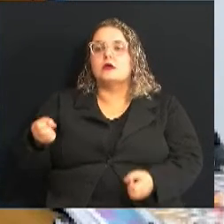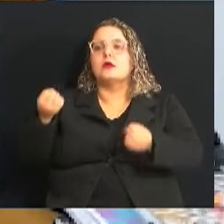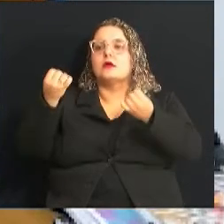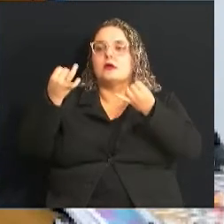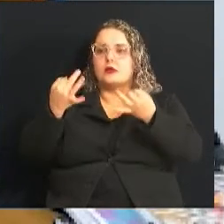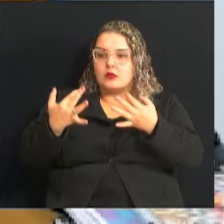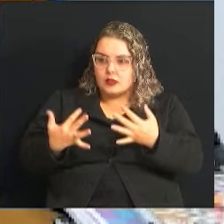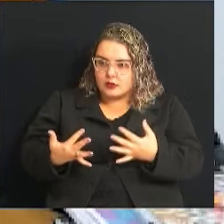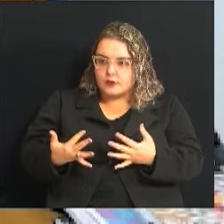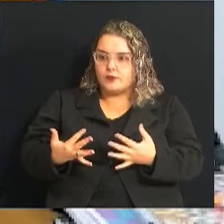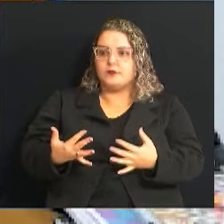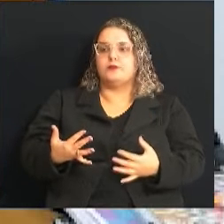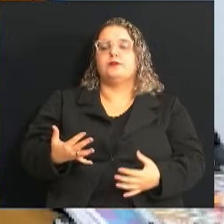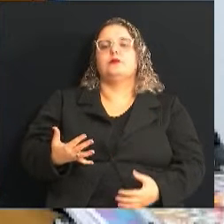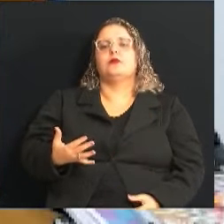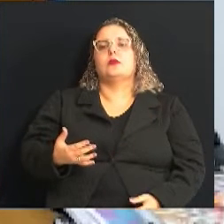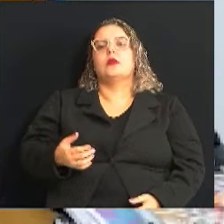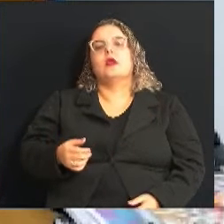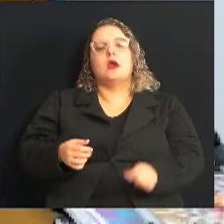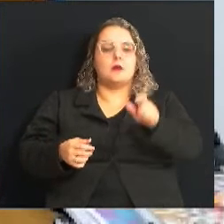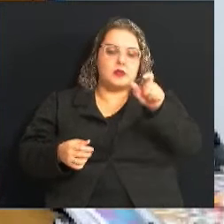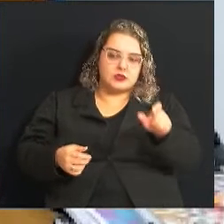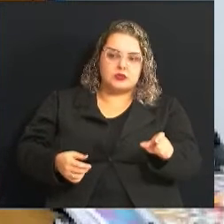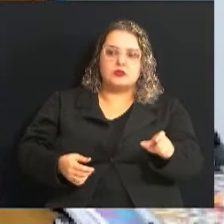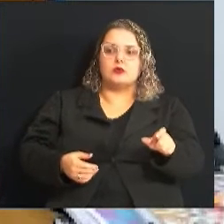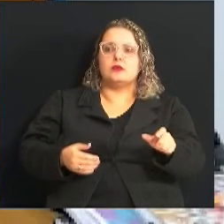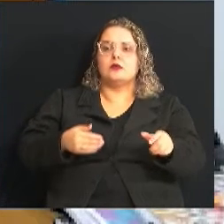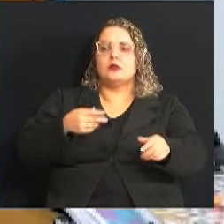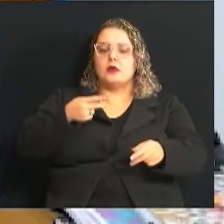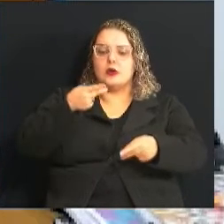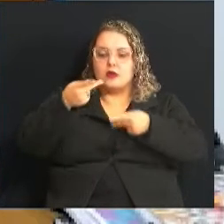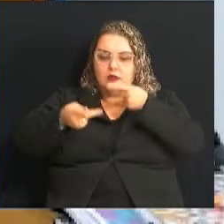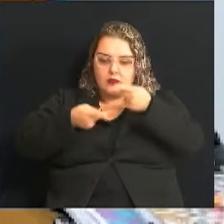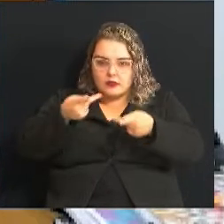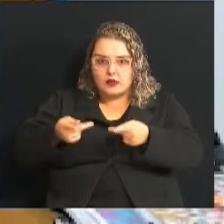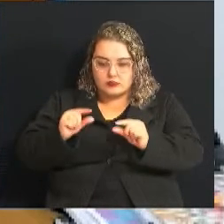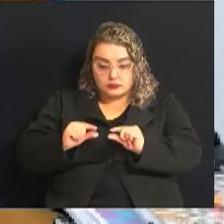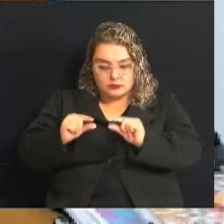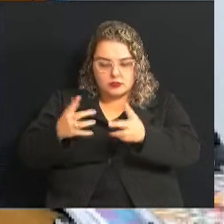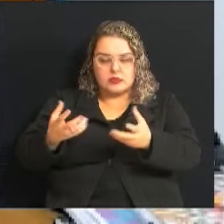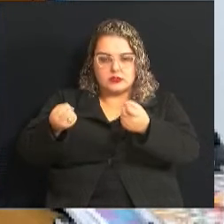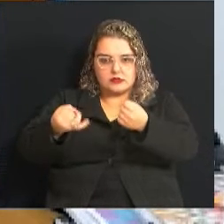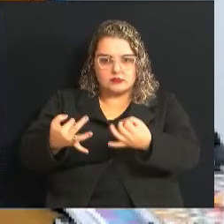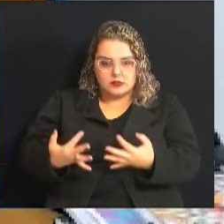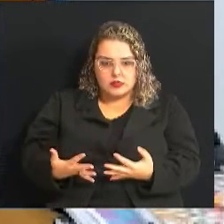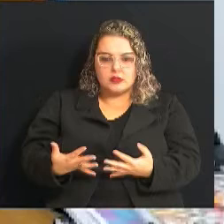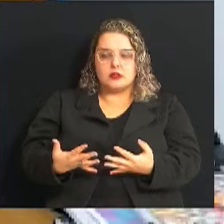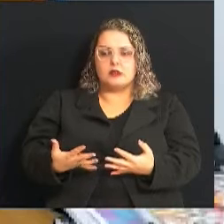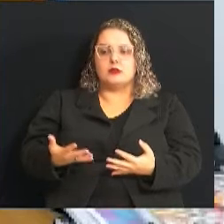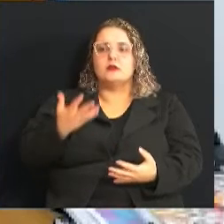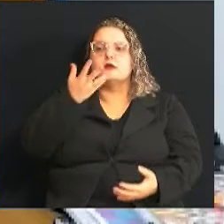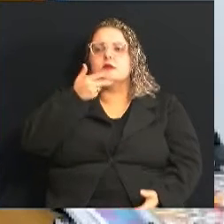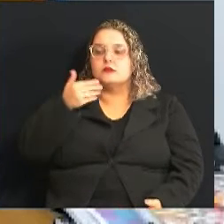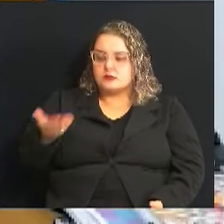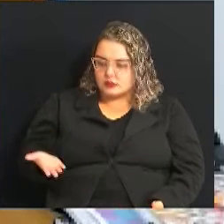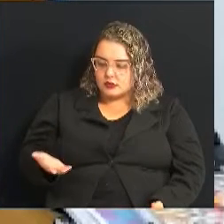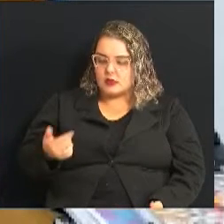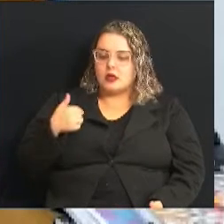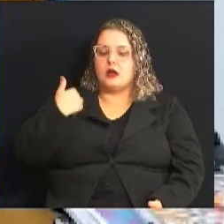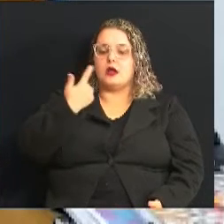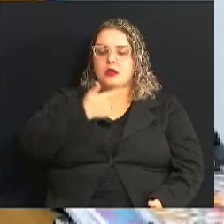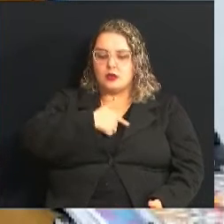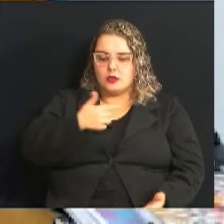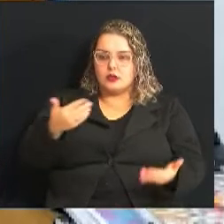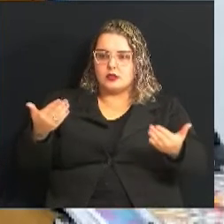olha, fulano morre, daí vai contar de forma progressiva, explicando para essa criança e convidando. Olha, a gente vai